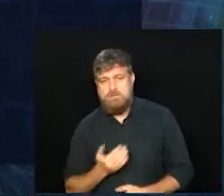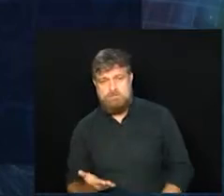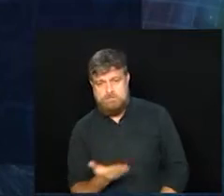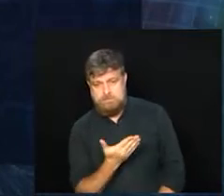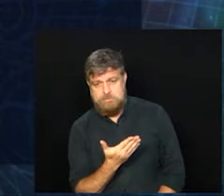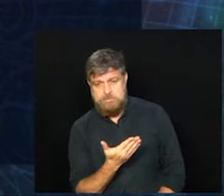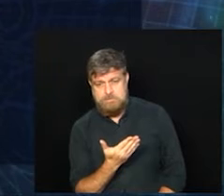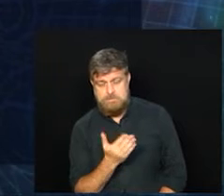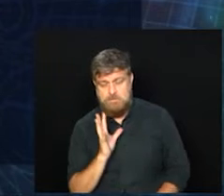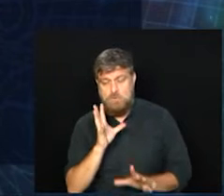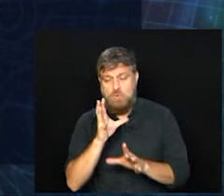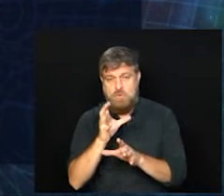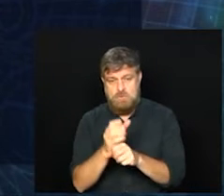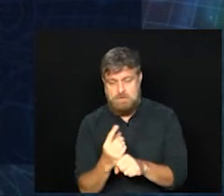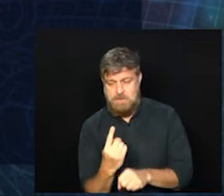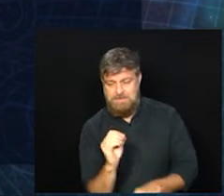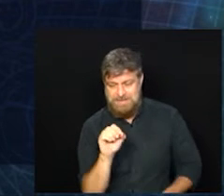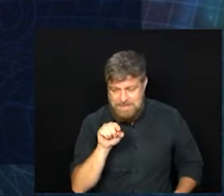são